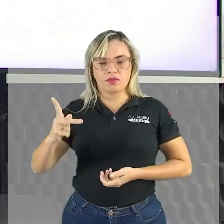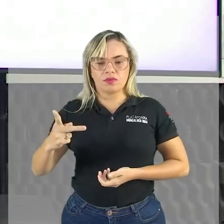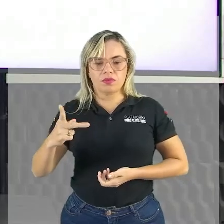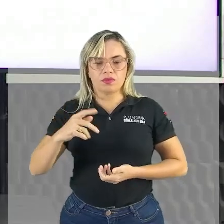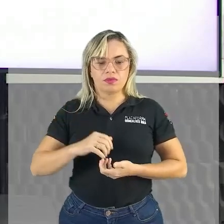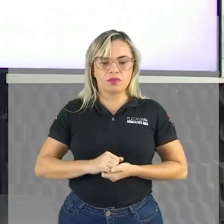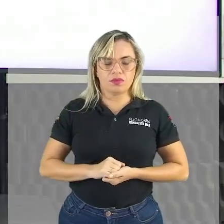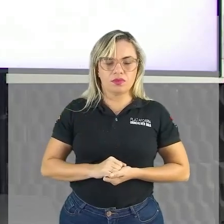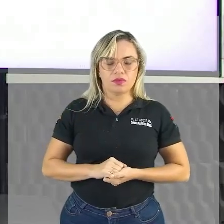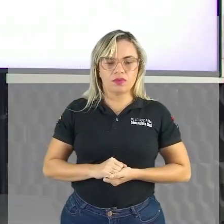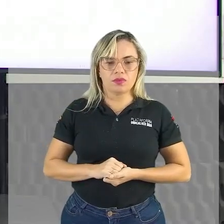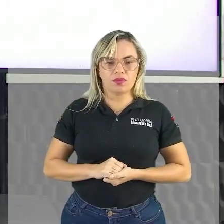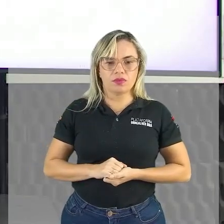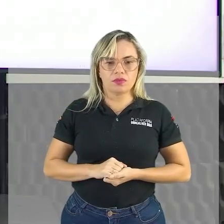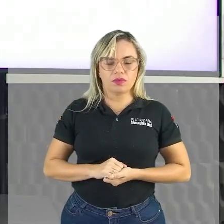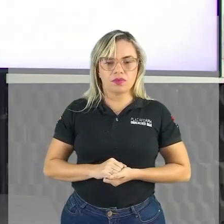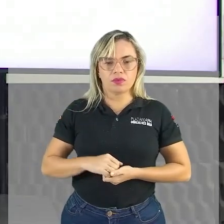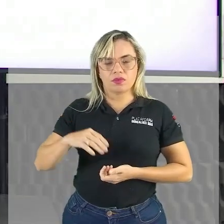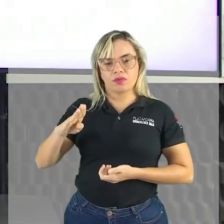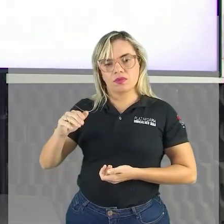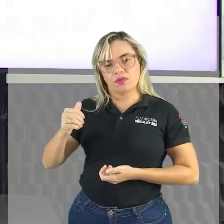hidróxido de sódio é uma base.